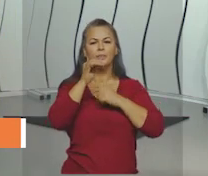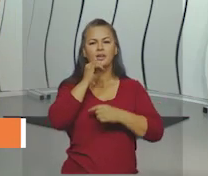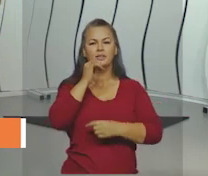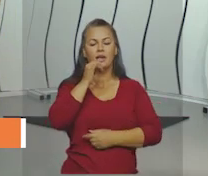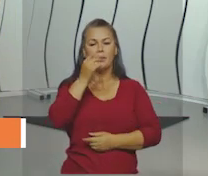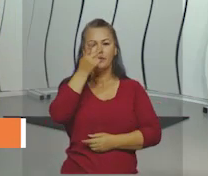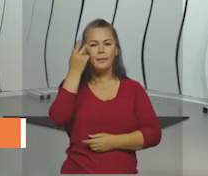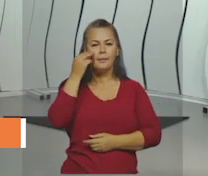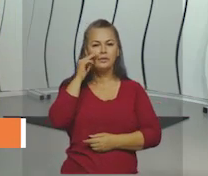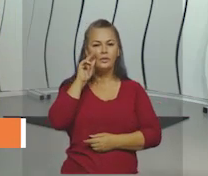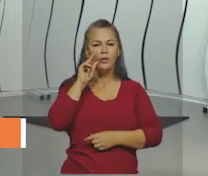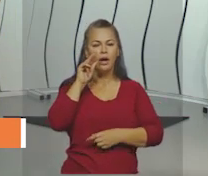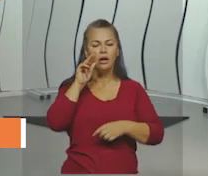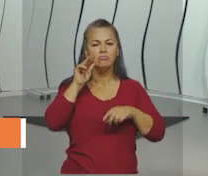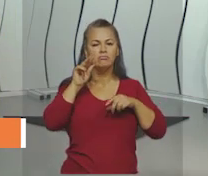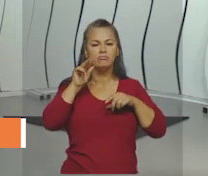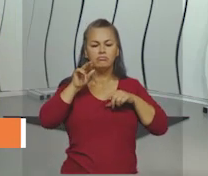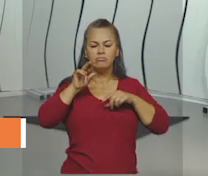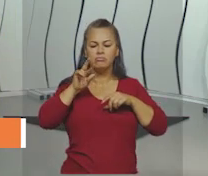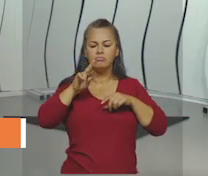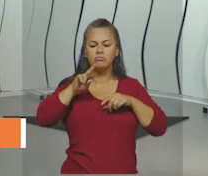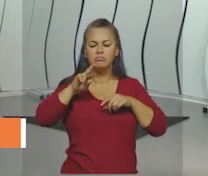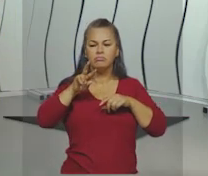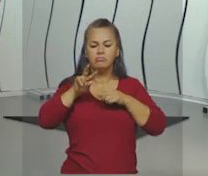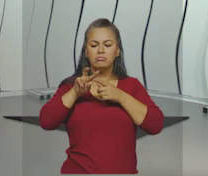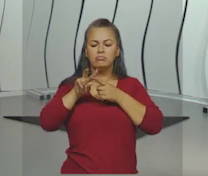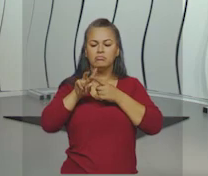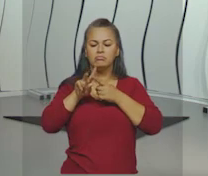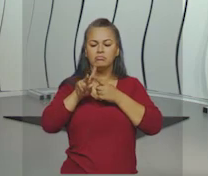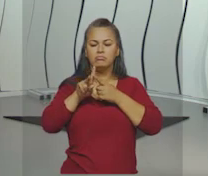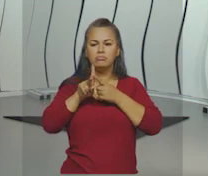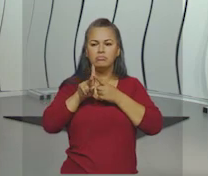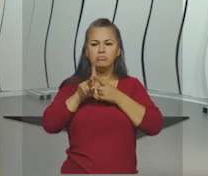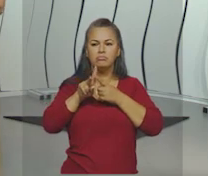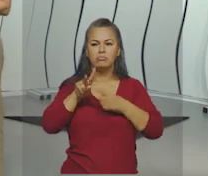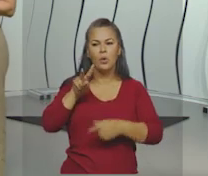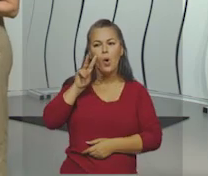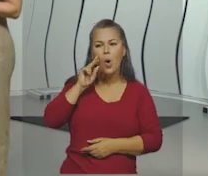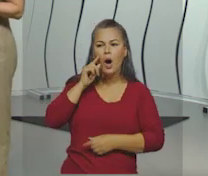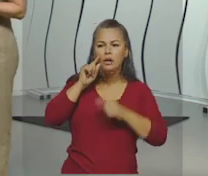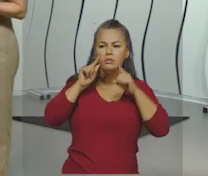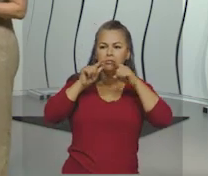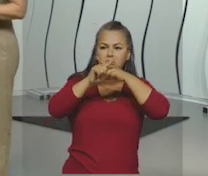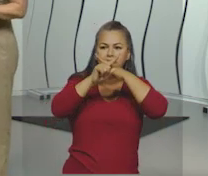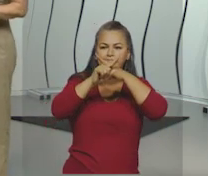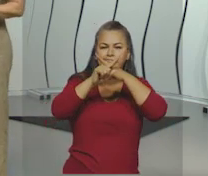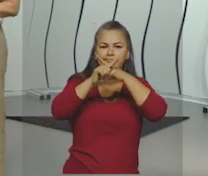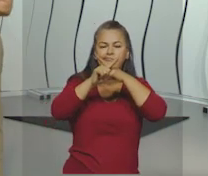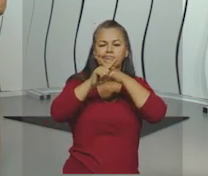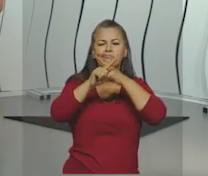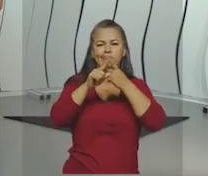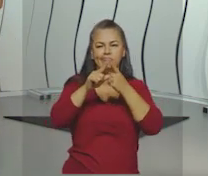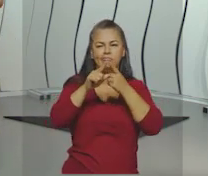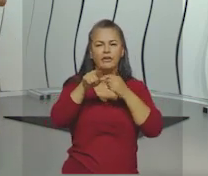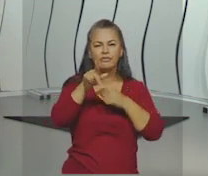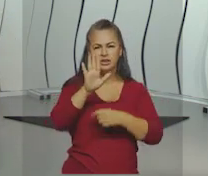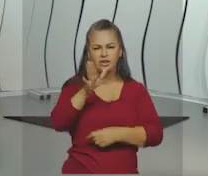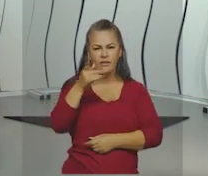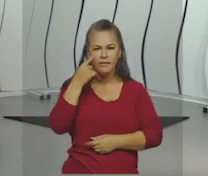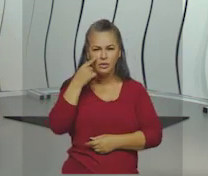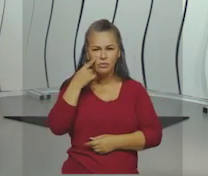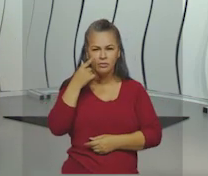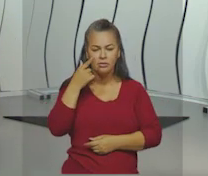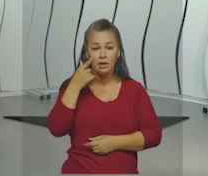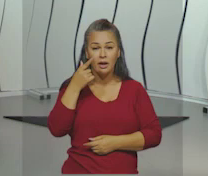um lado, mas parece que está olhando para o outro, que já é problema aí lá na musculatura, né? Que controla a córnea. Vocês já viram crianças na rua com